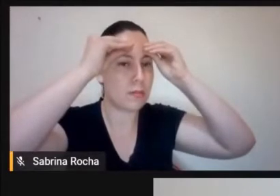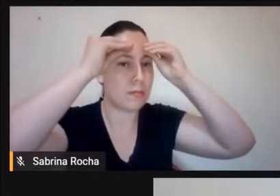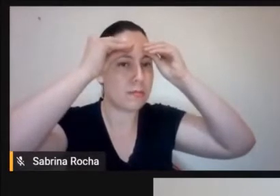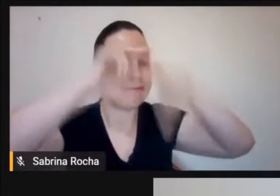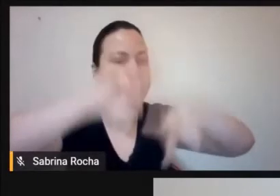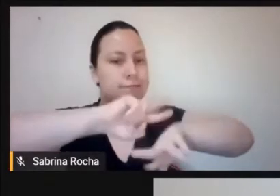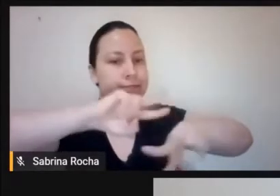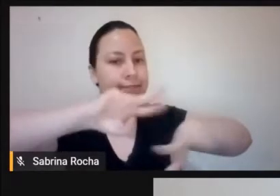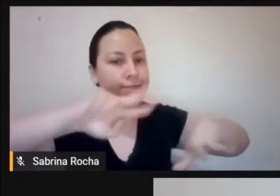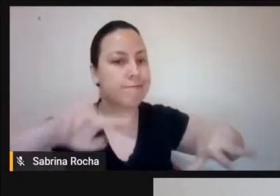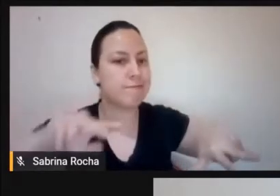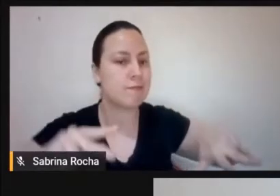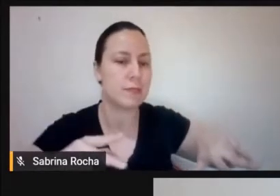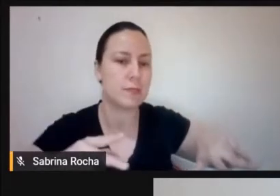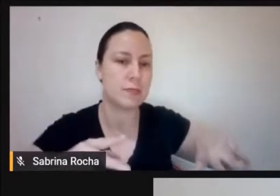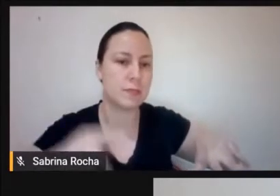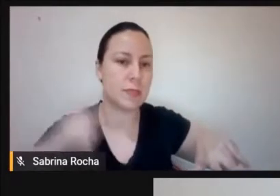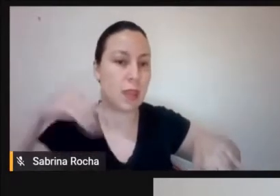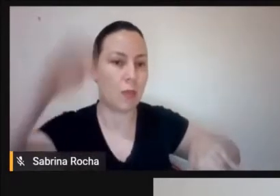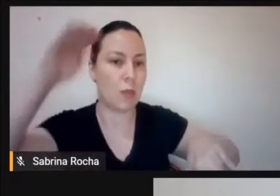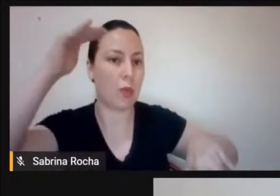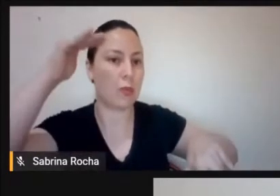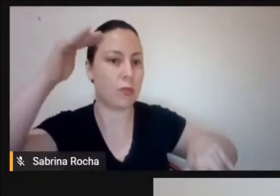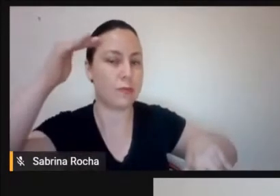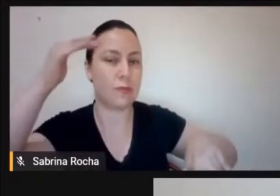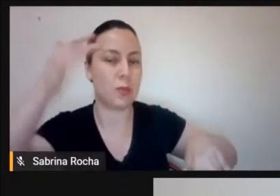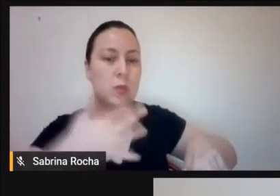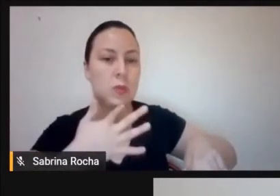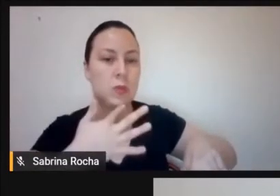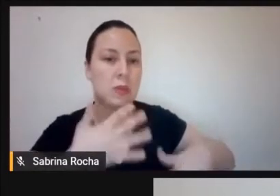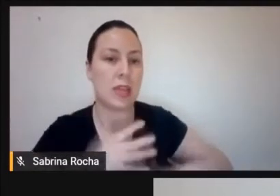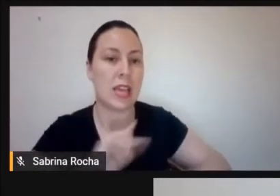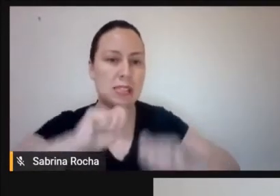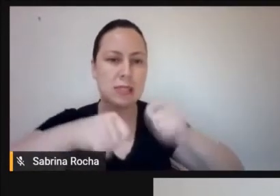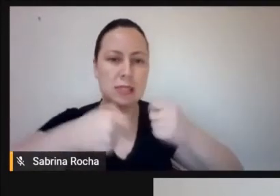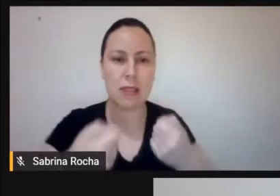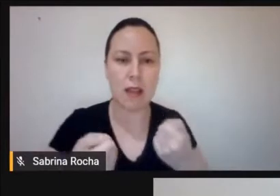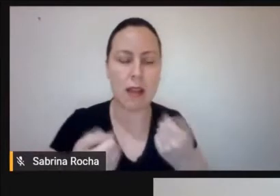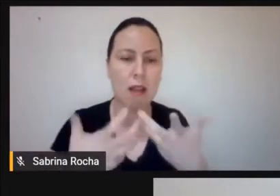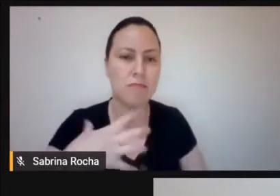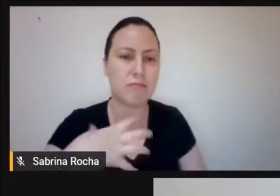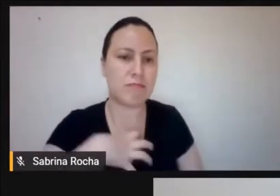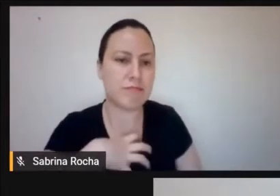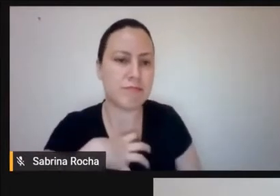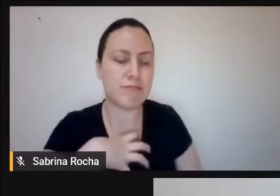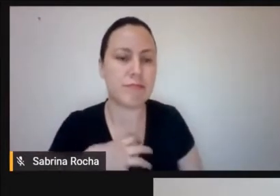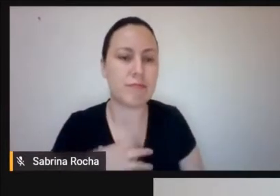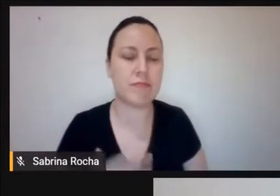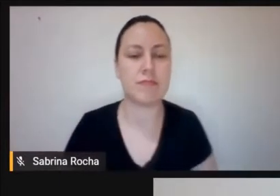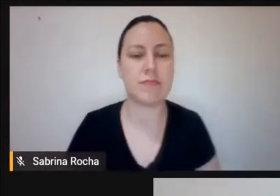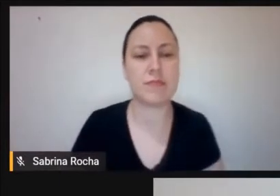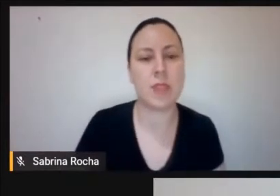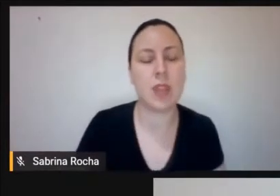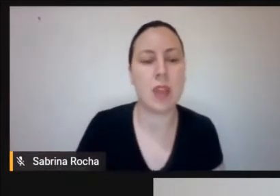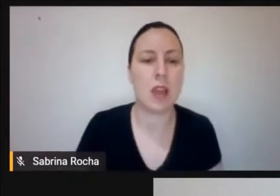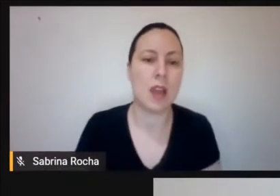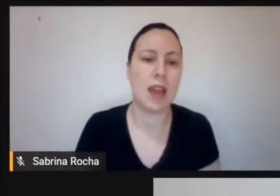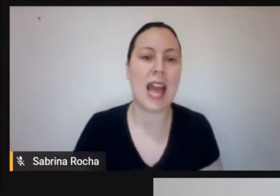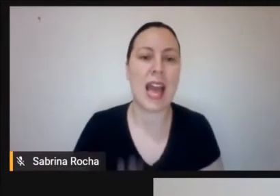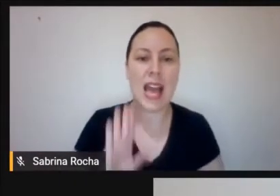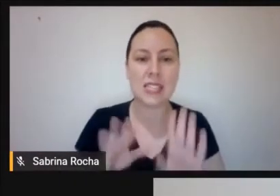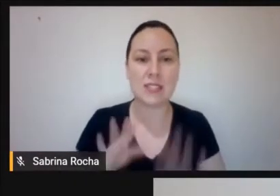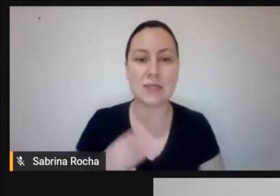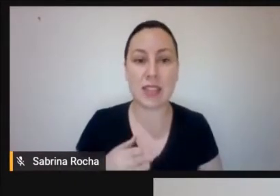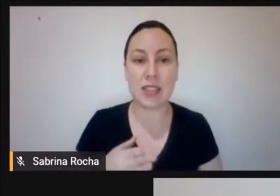diversas que não é do mundo adulto. É sinal, é gesto. Às vezes uma criança quer falar, ela não diz que quer